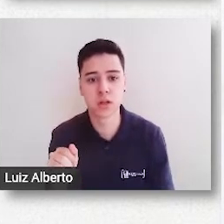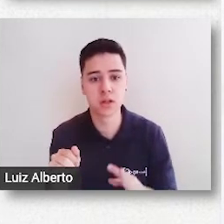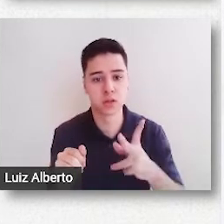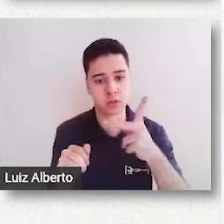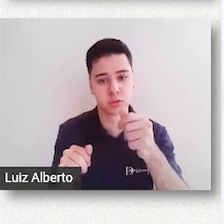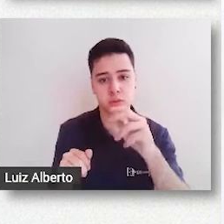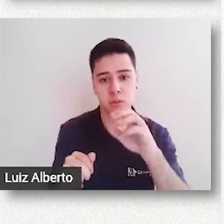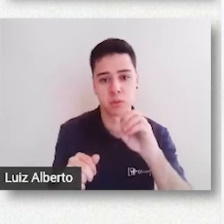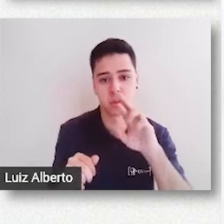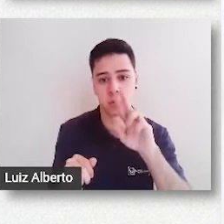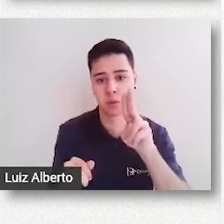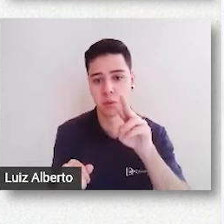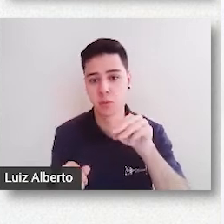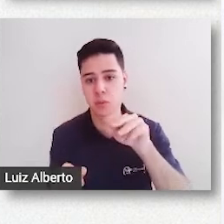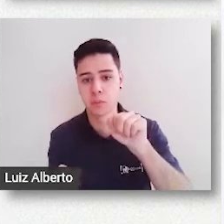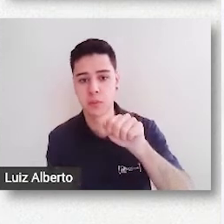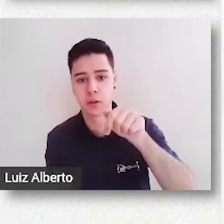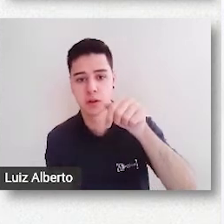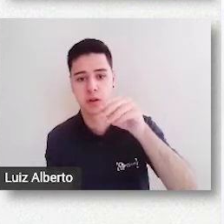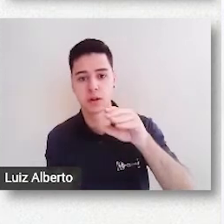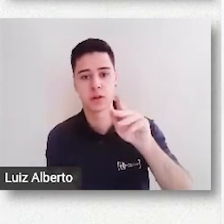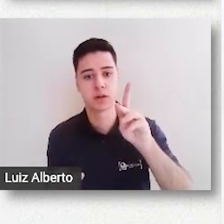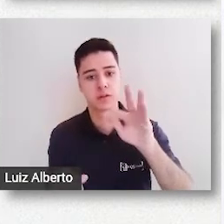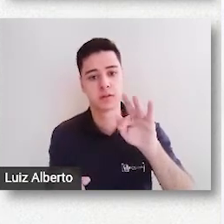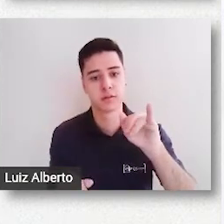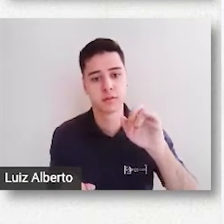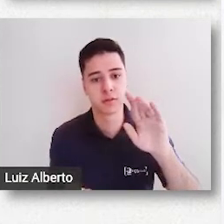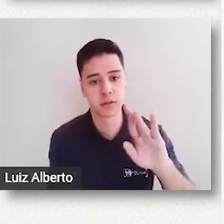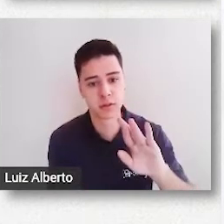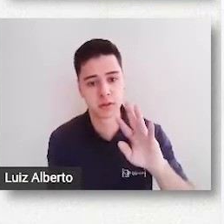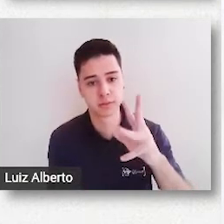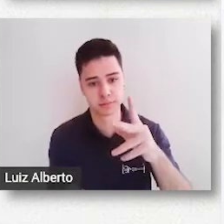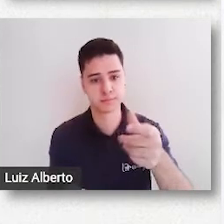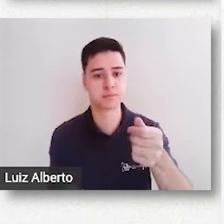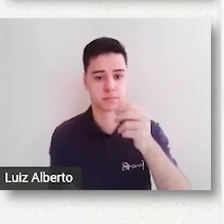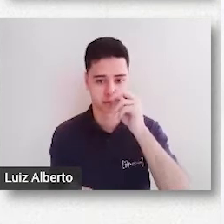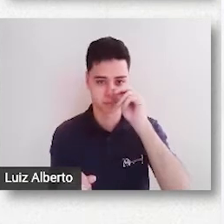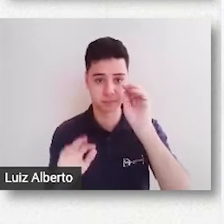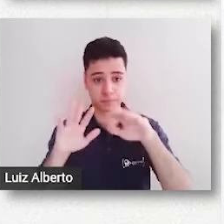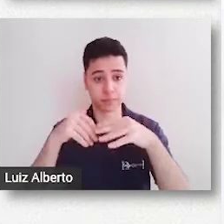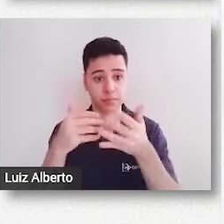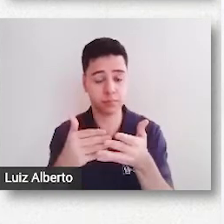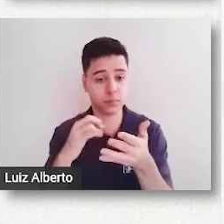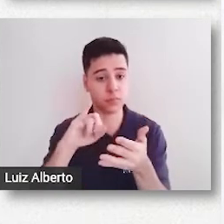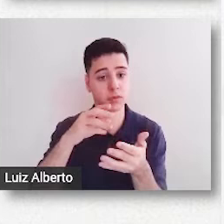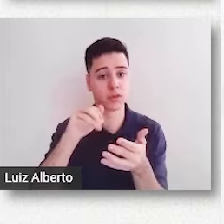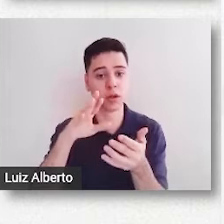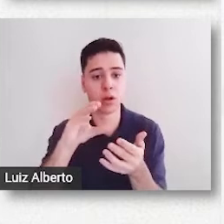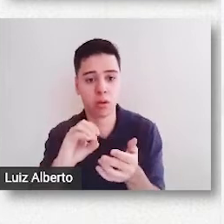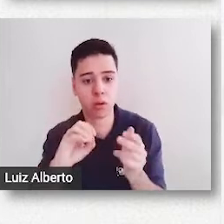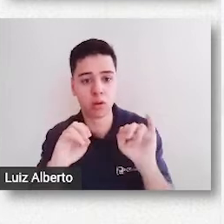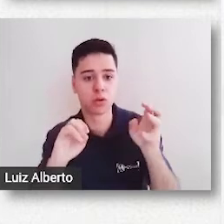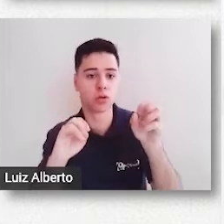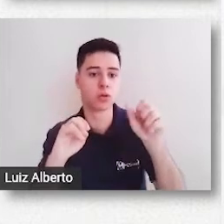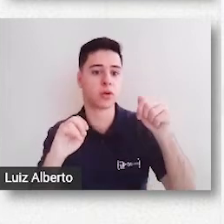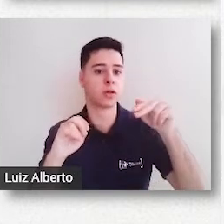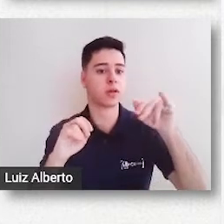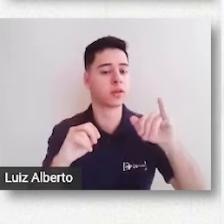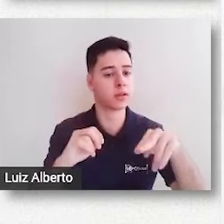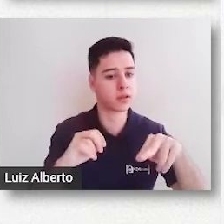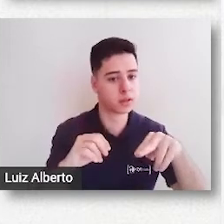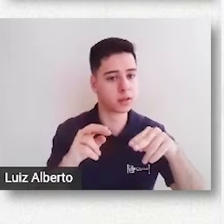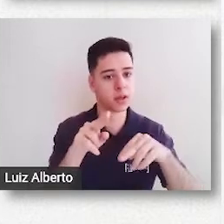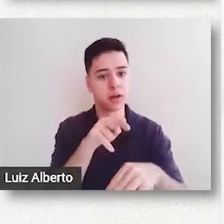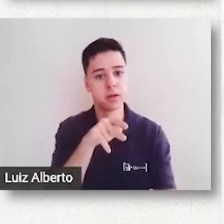que seria também essa origem do nome Joaquim. Né? Então, aí, Jacó e Joaquim eram irmãos gêmeos,